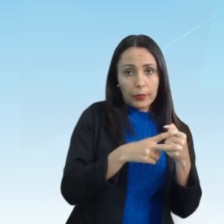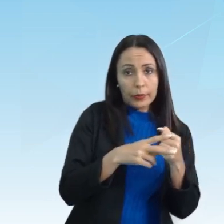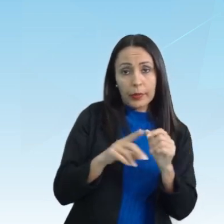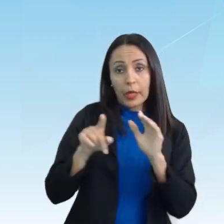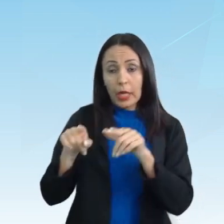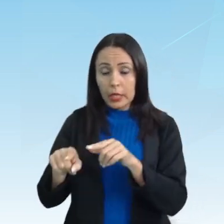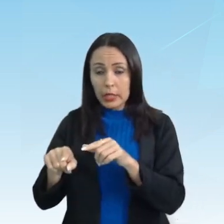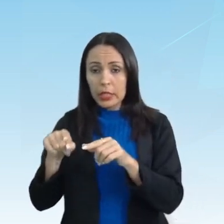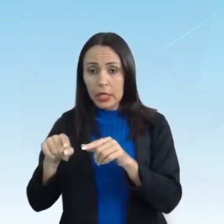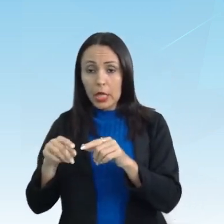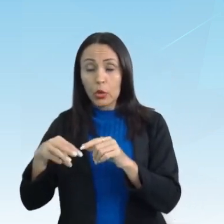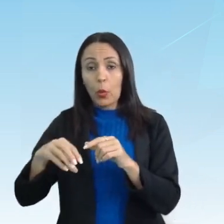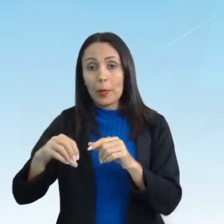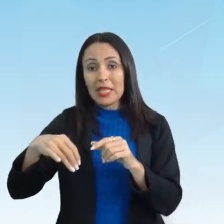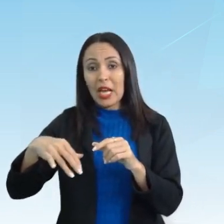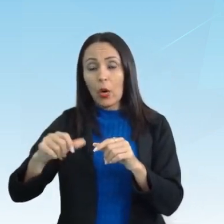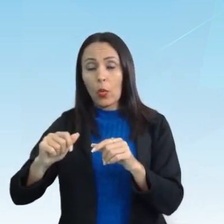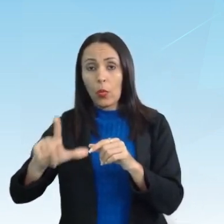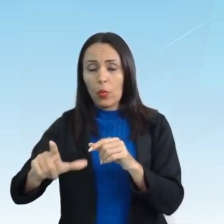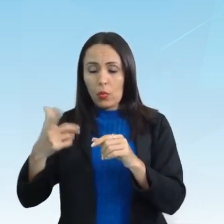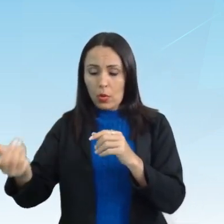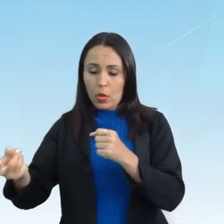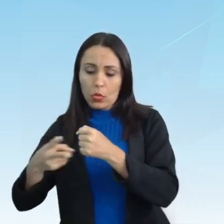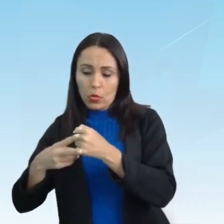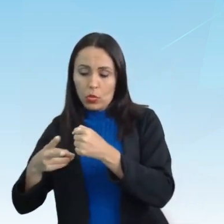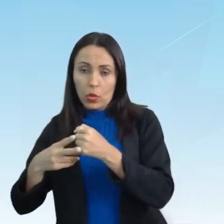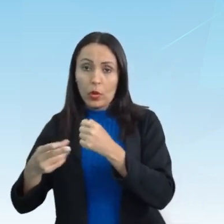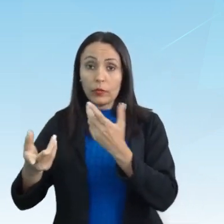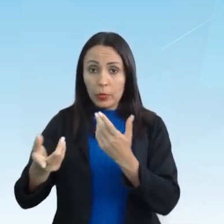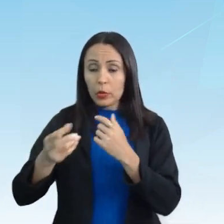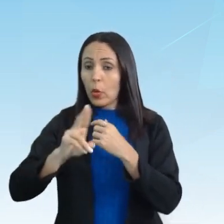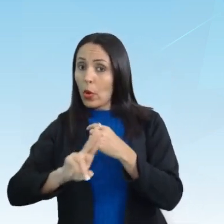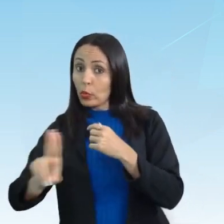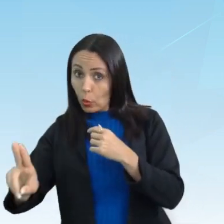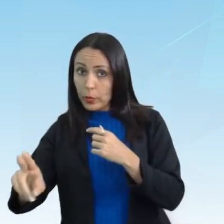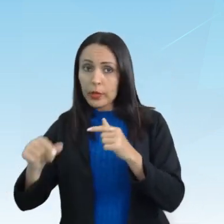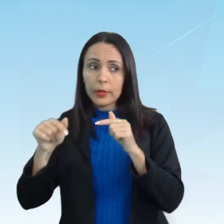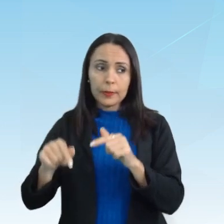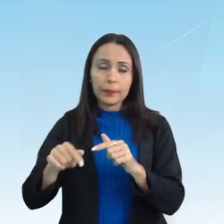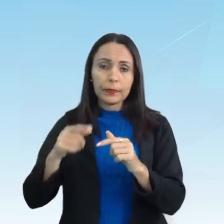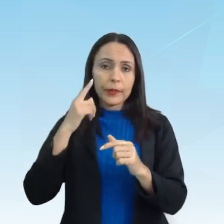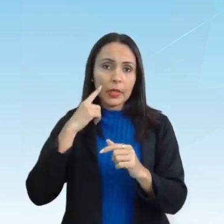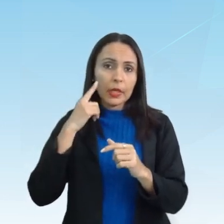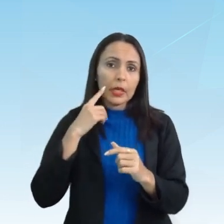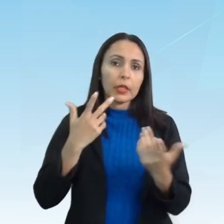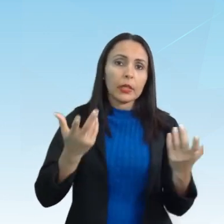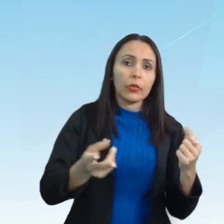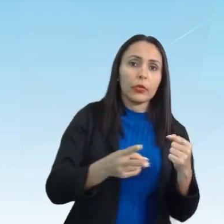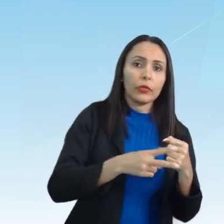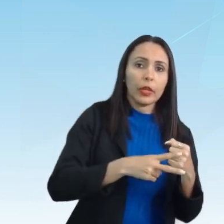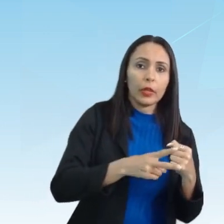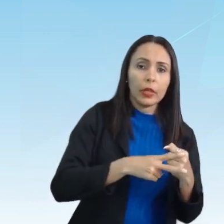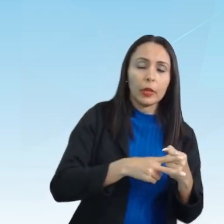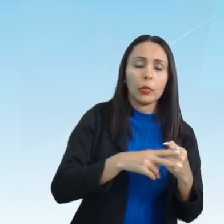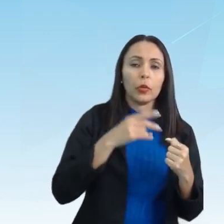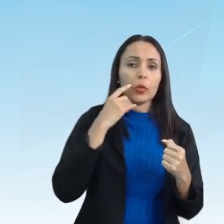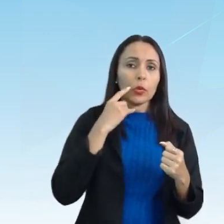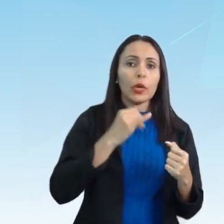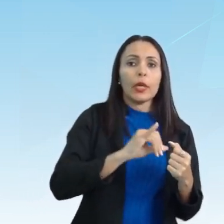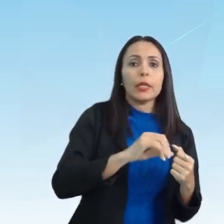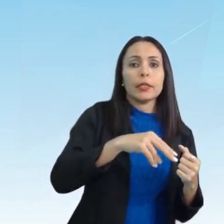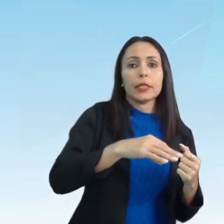o nome. Quando a gente fala regência verbal, são os verbos intransitivos,